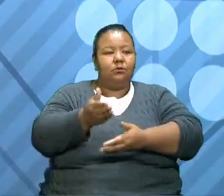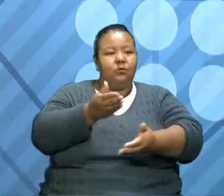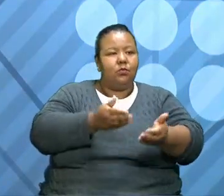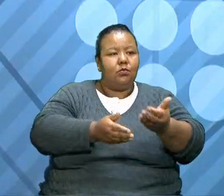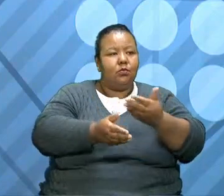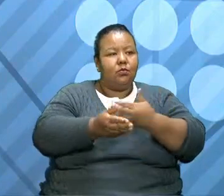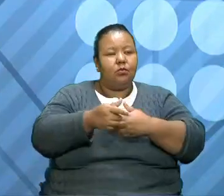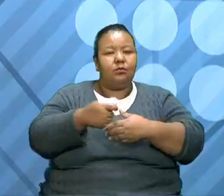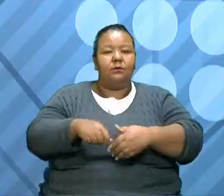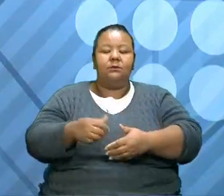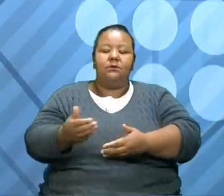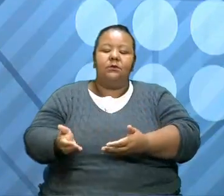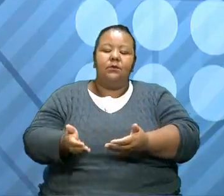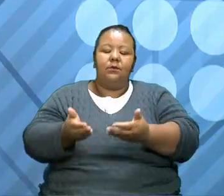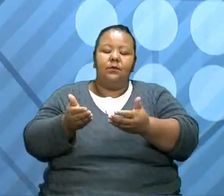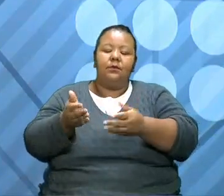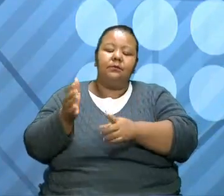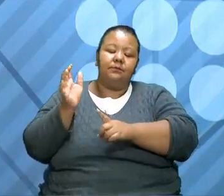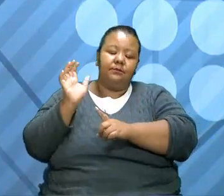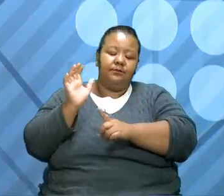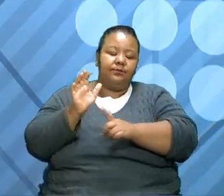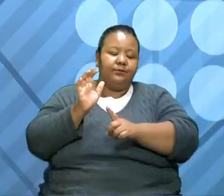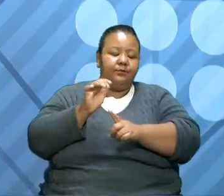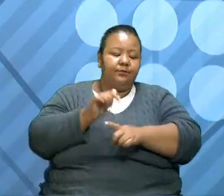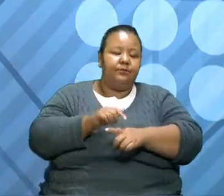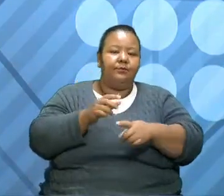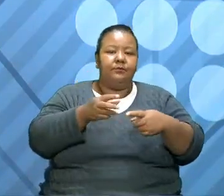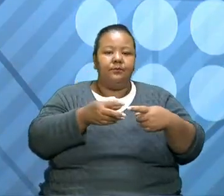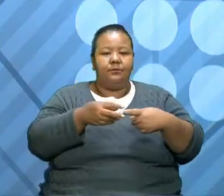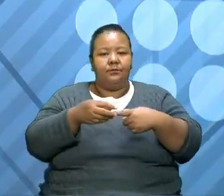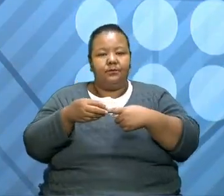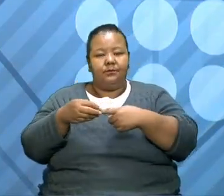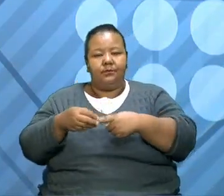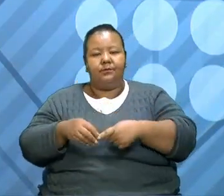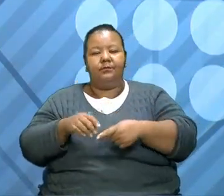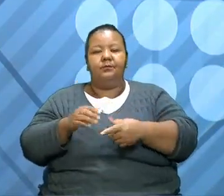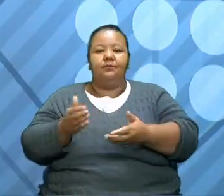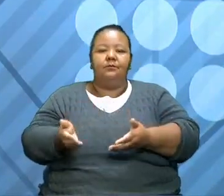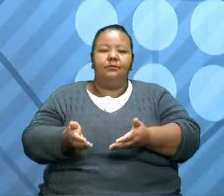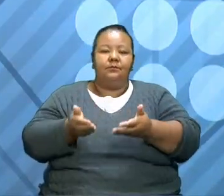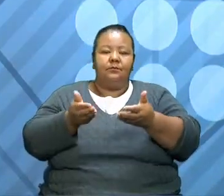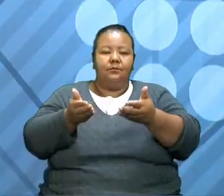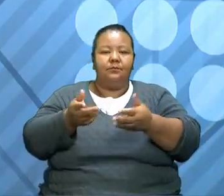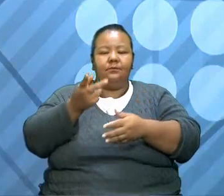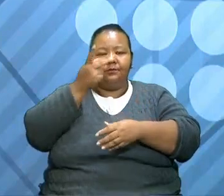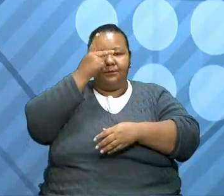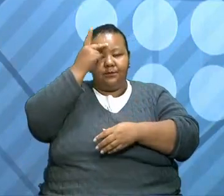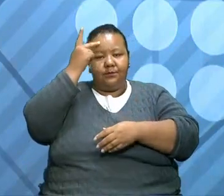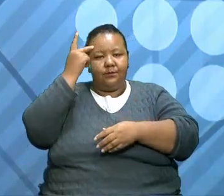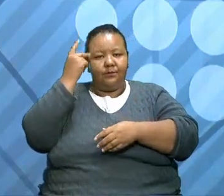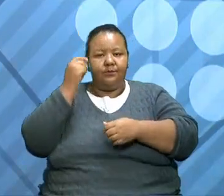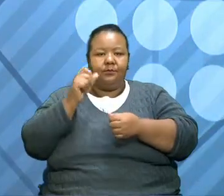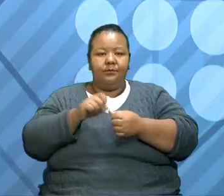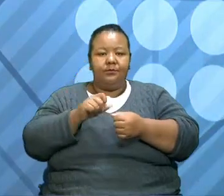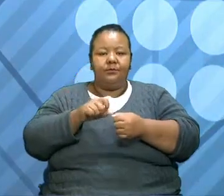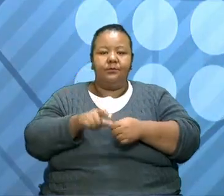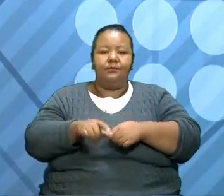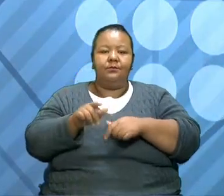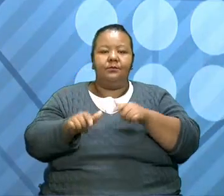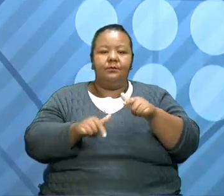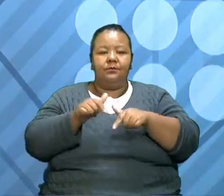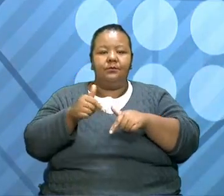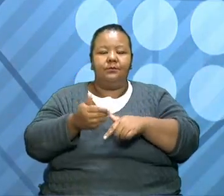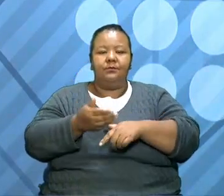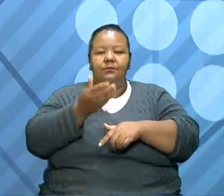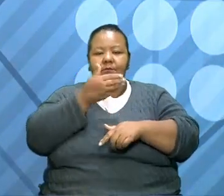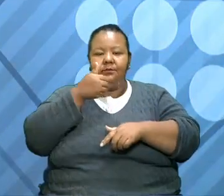precisa motivar, influenciar, guiar, impulsionar as pessoas para realizarem o trabalho